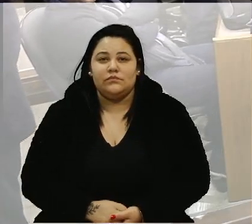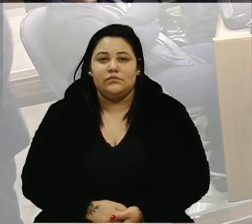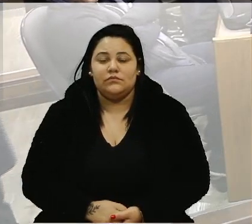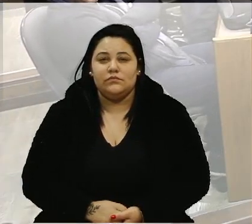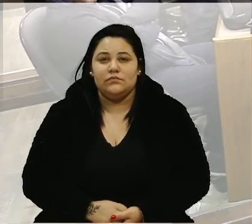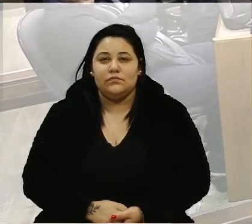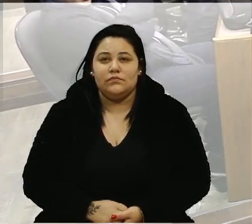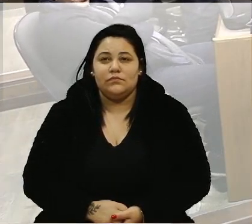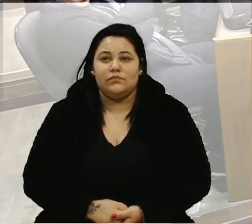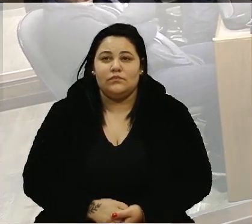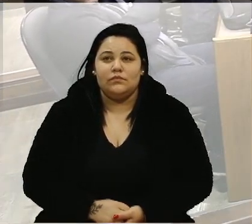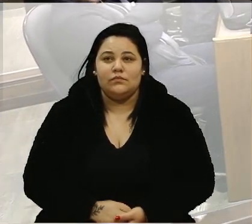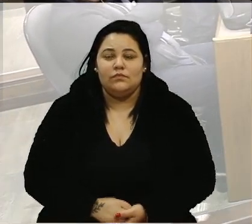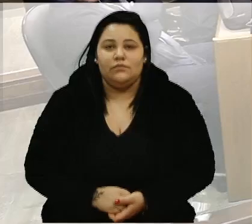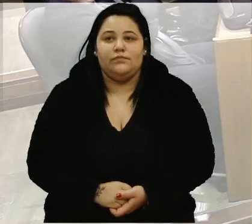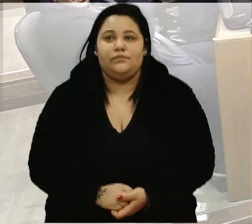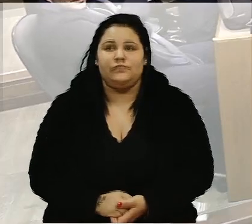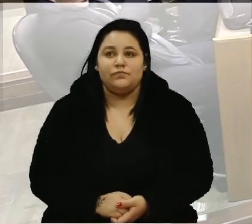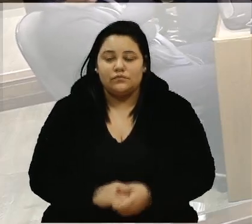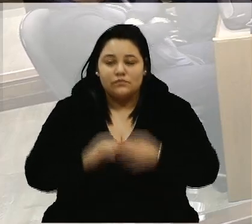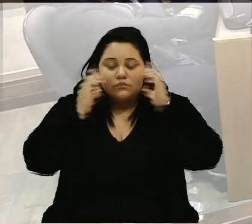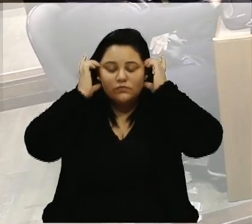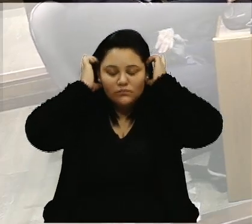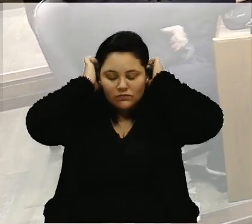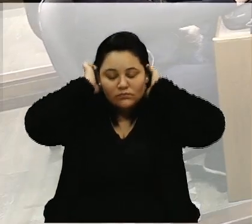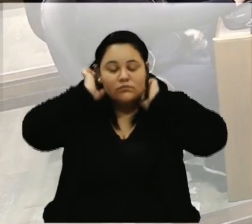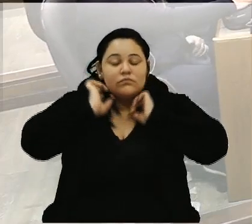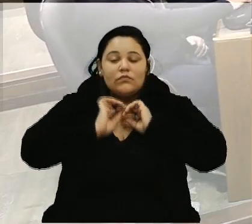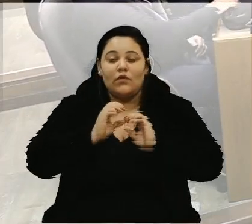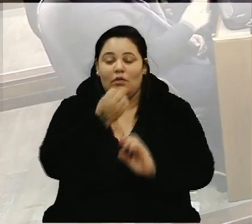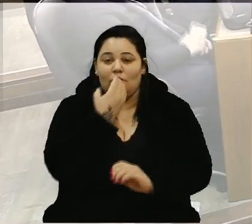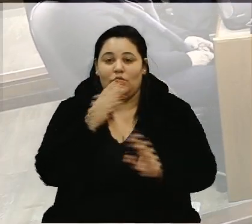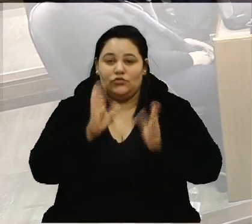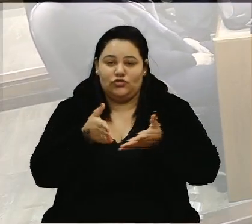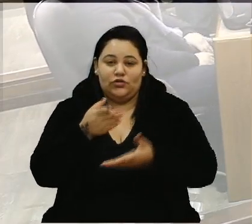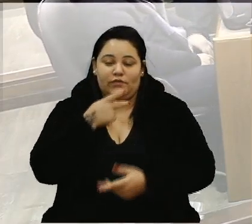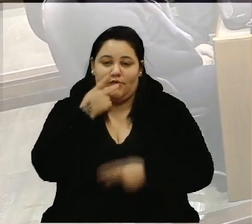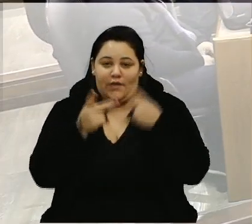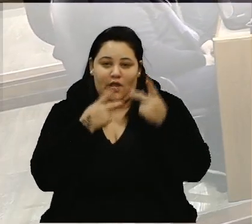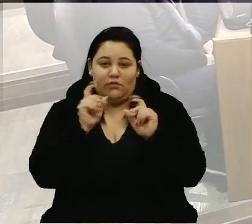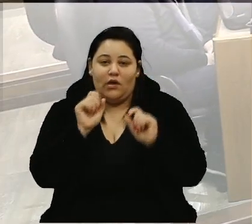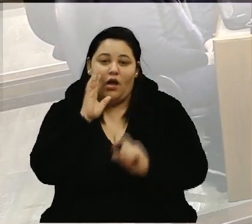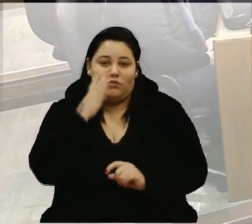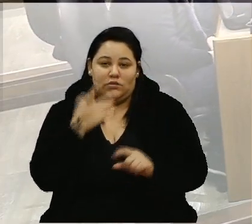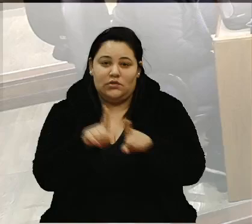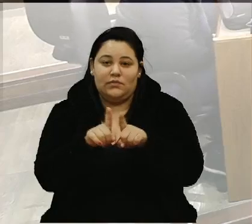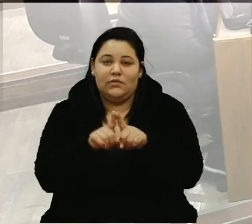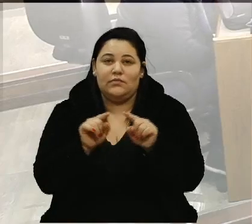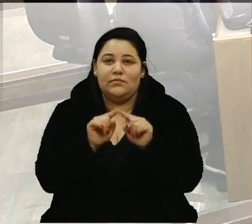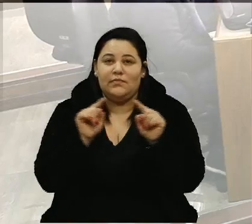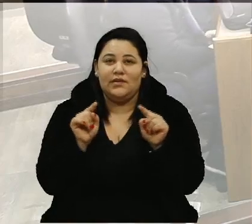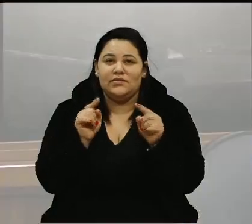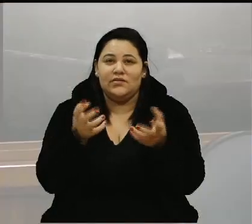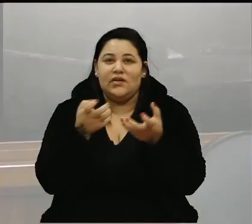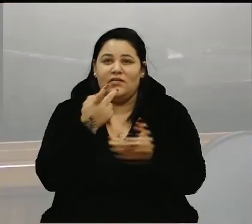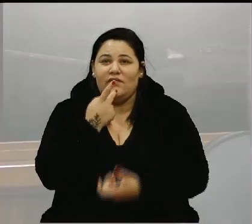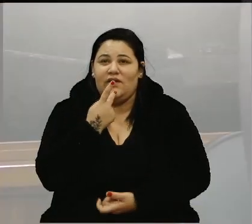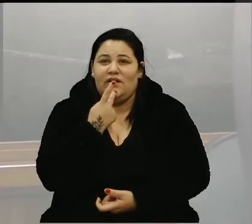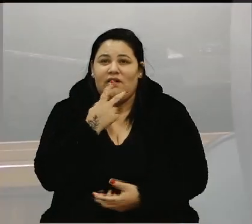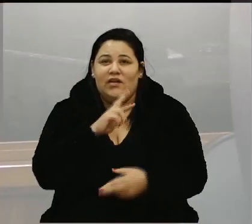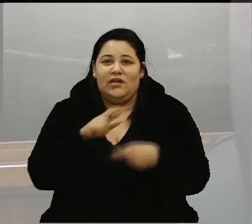Bom, acho que muito foi falado sobre o ocorrido, mas eu quero pegar na questão